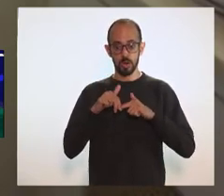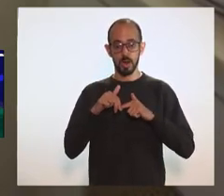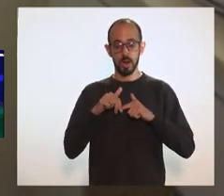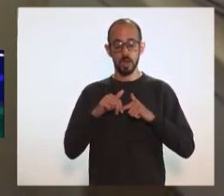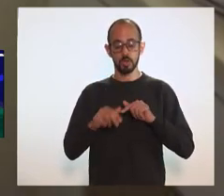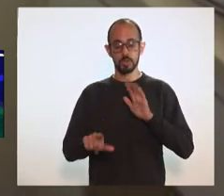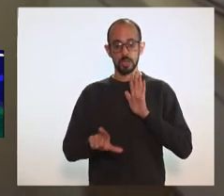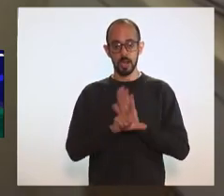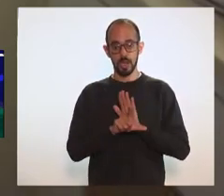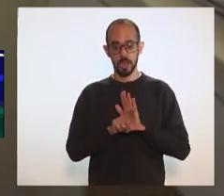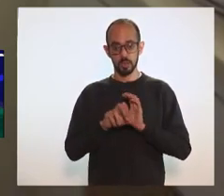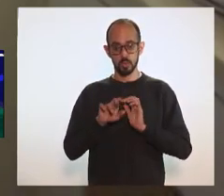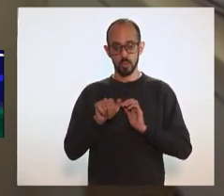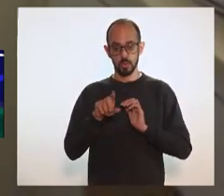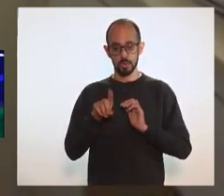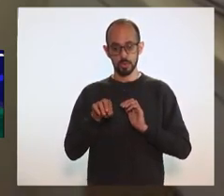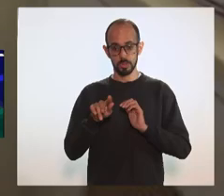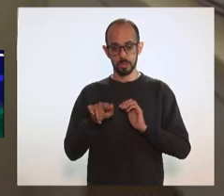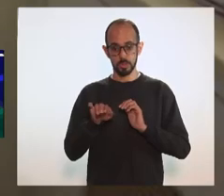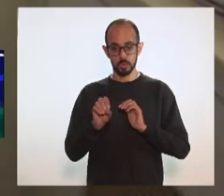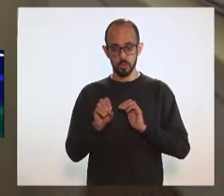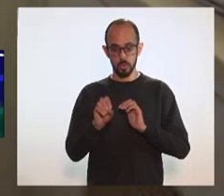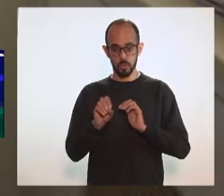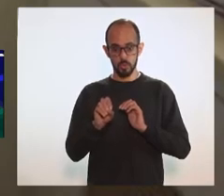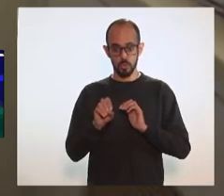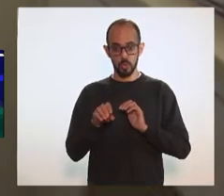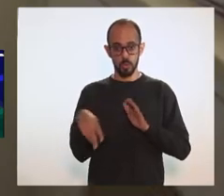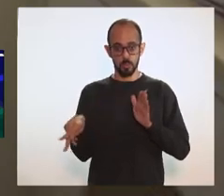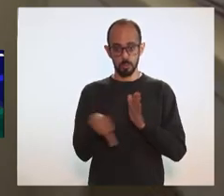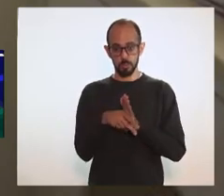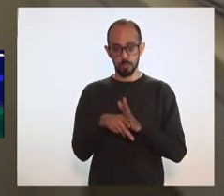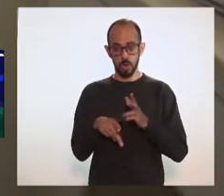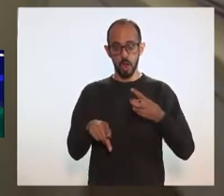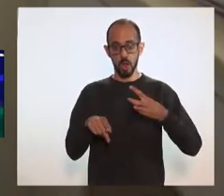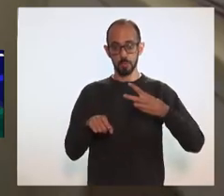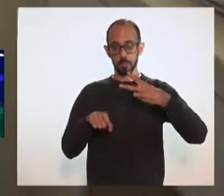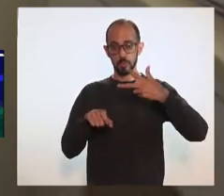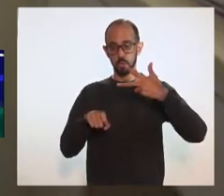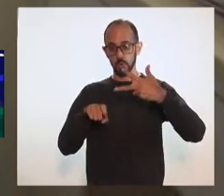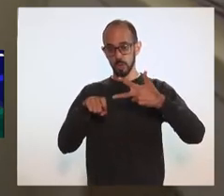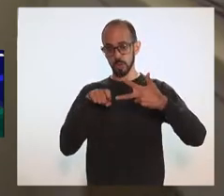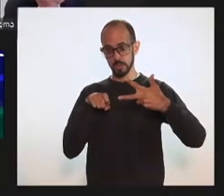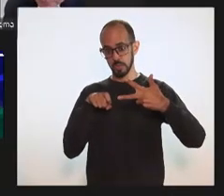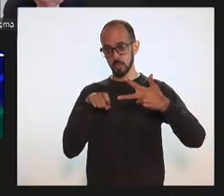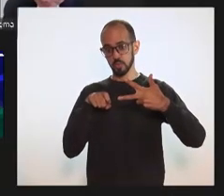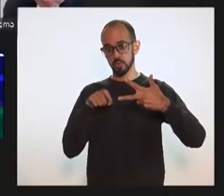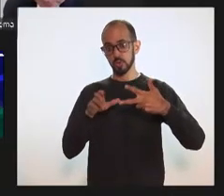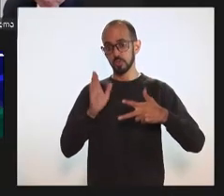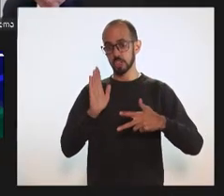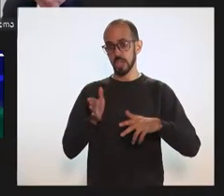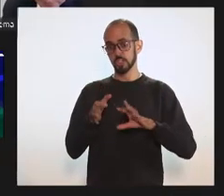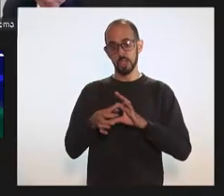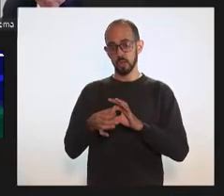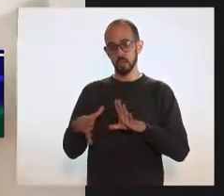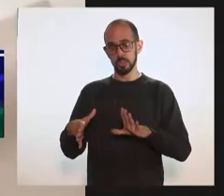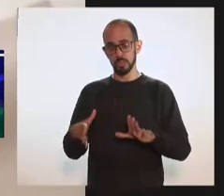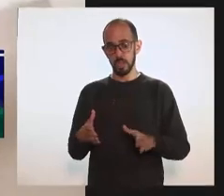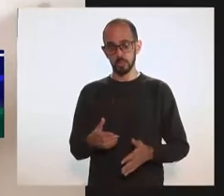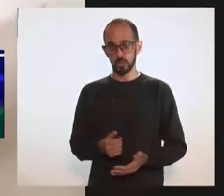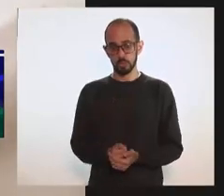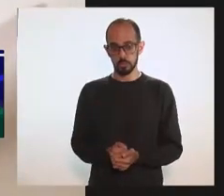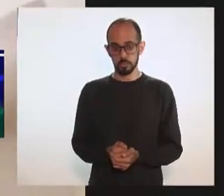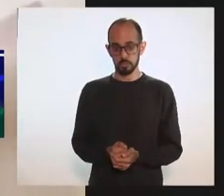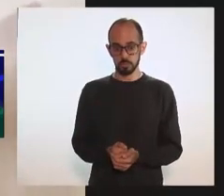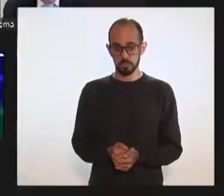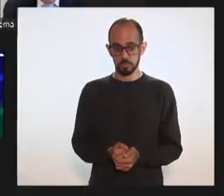Amorim. Então, o próprio executivo já tinha decretado. Agora, ele veta, é realmente... Eu posso dar uma contribuição,